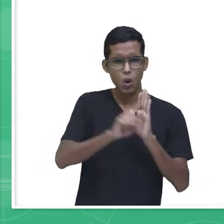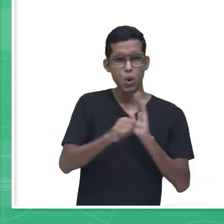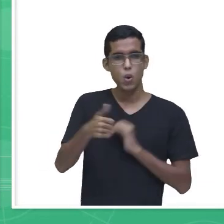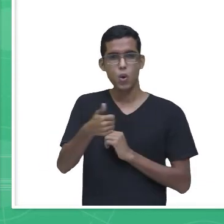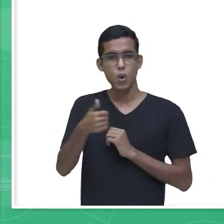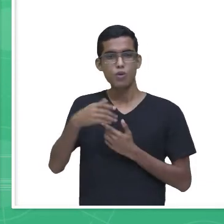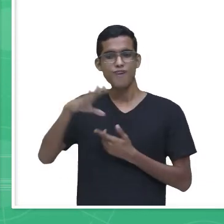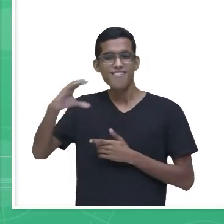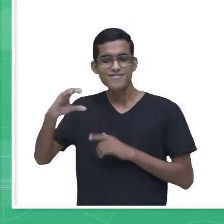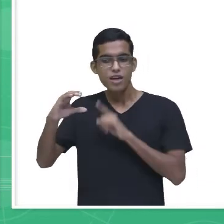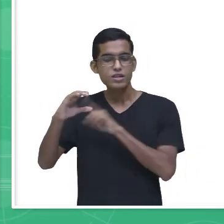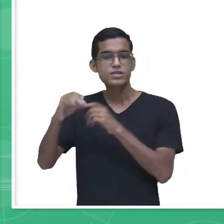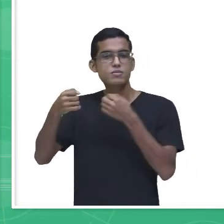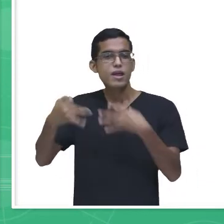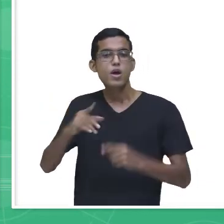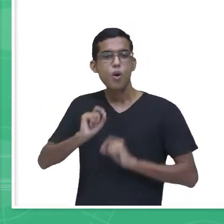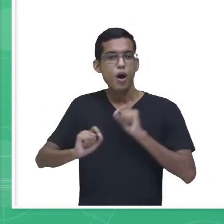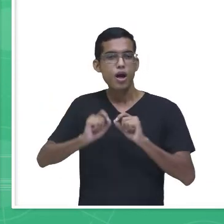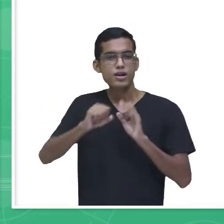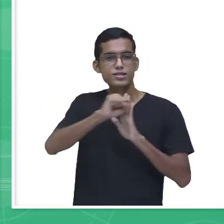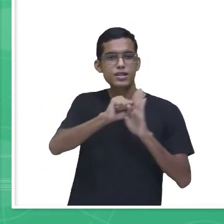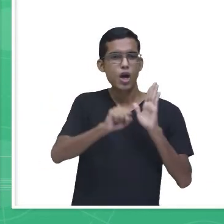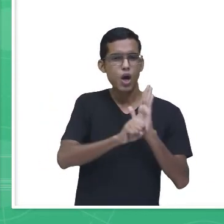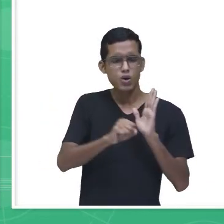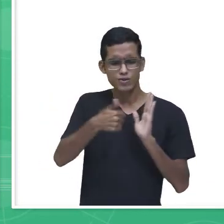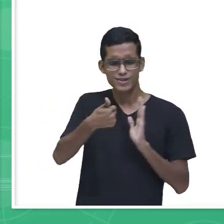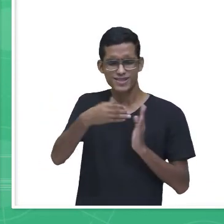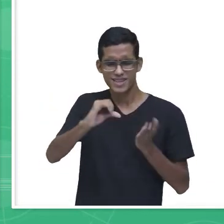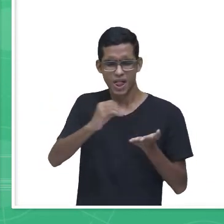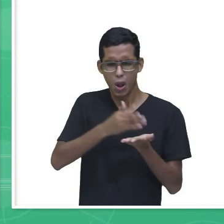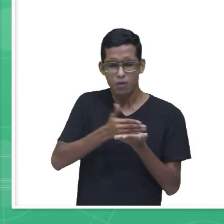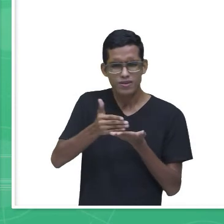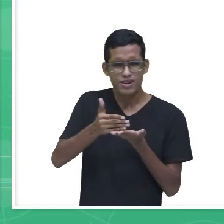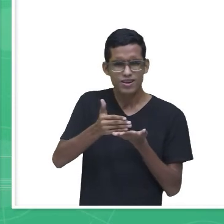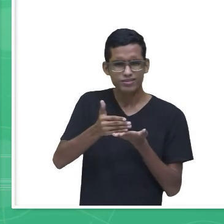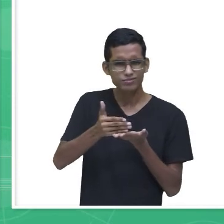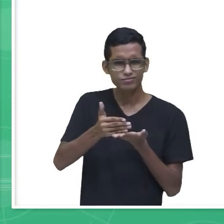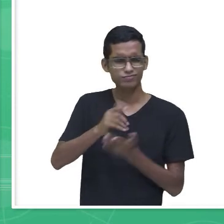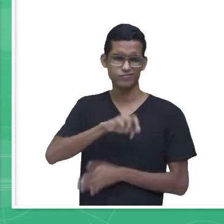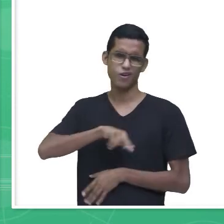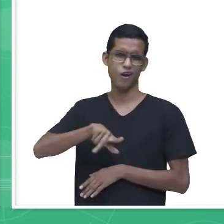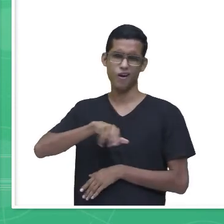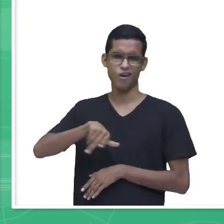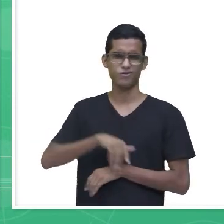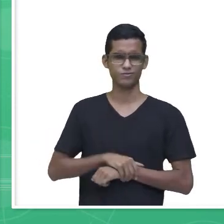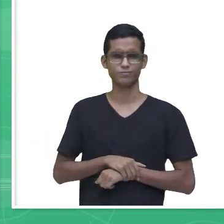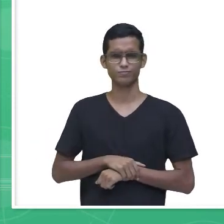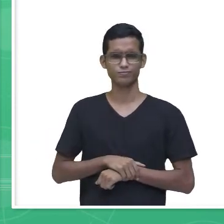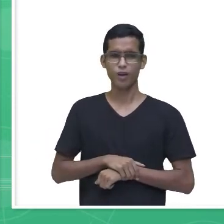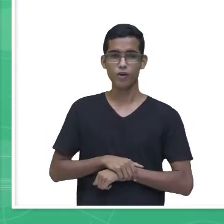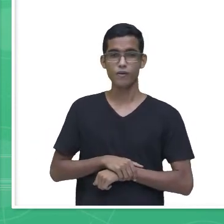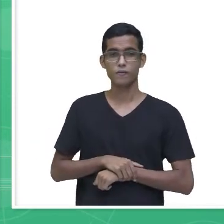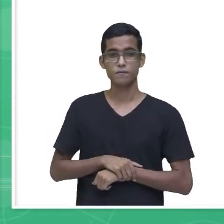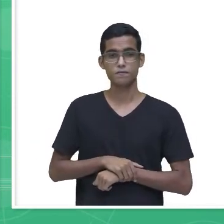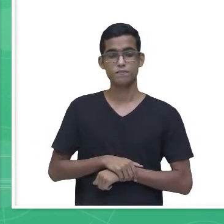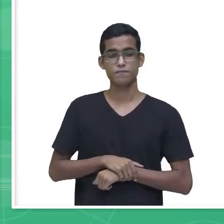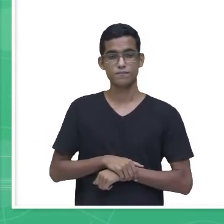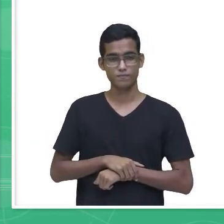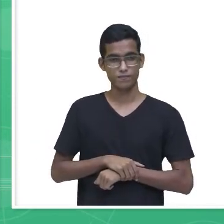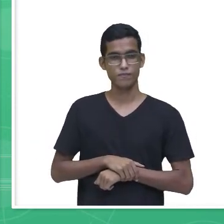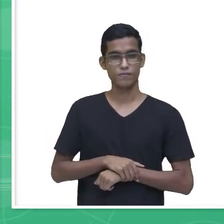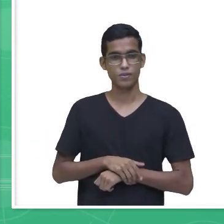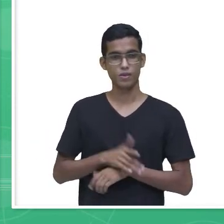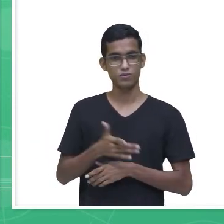pode começar a Idade Moderna já no século XIX, já praticamente na Idade Contemporânea, não é verdade? Então nós já